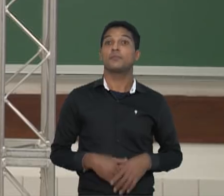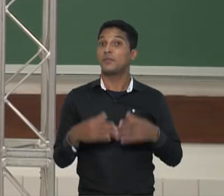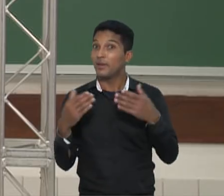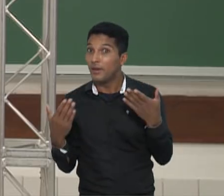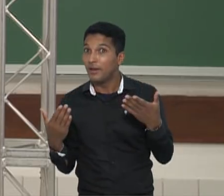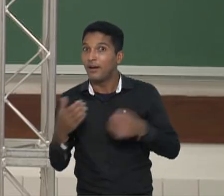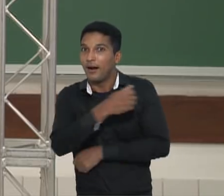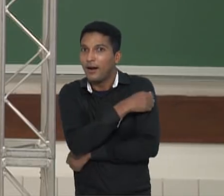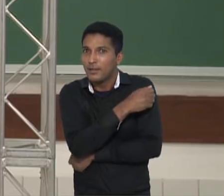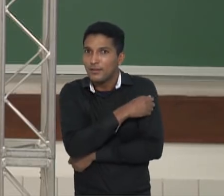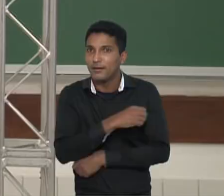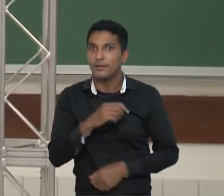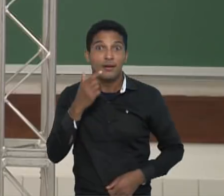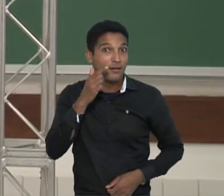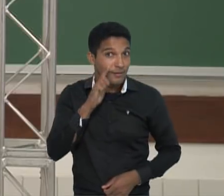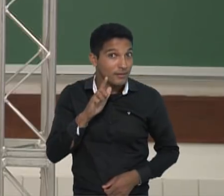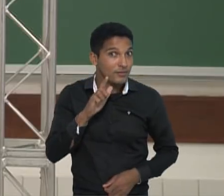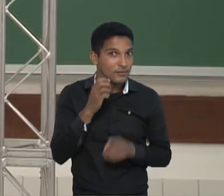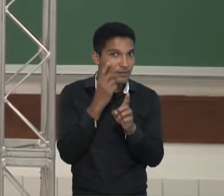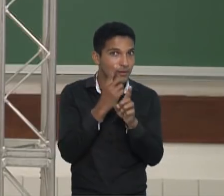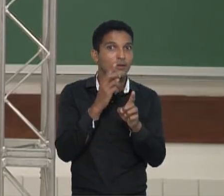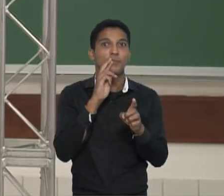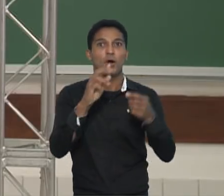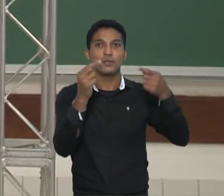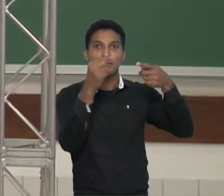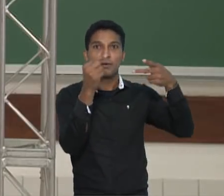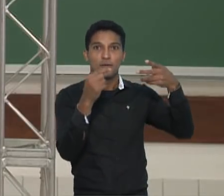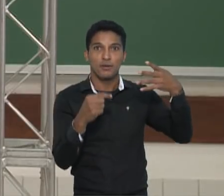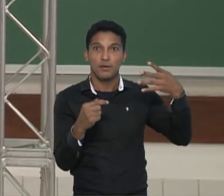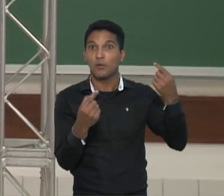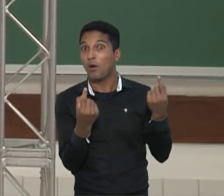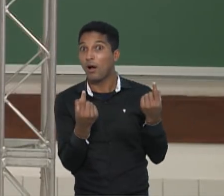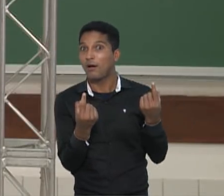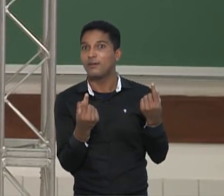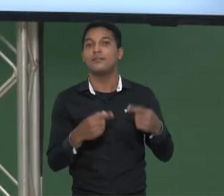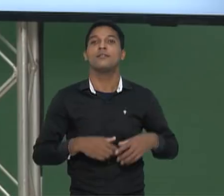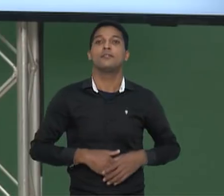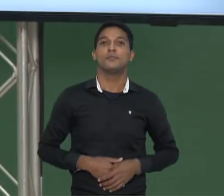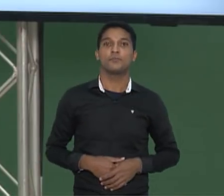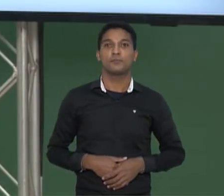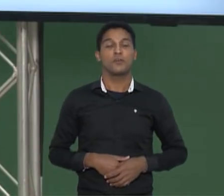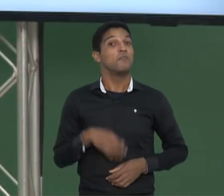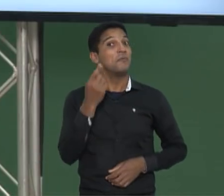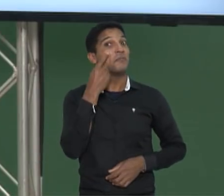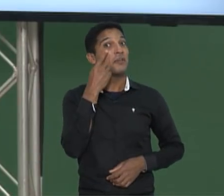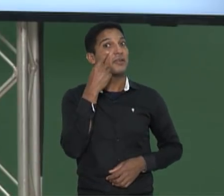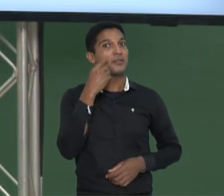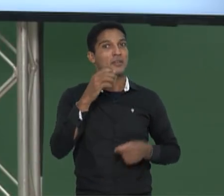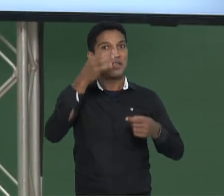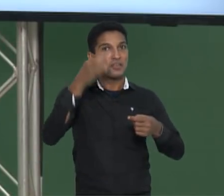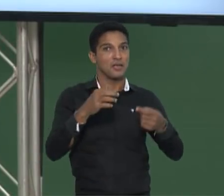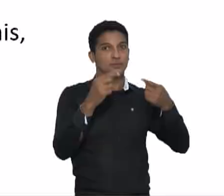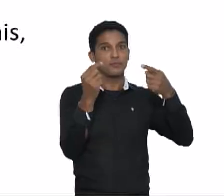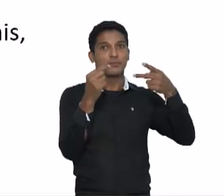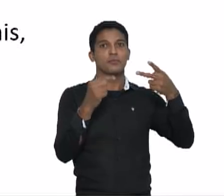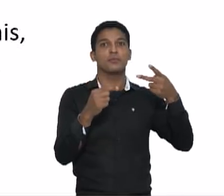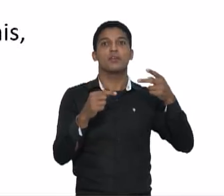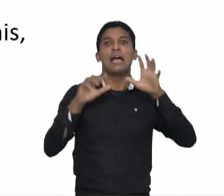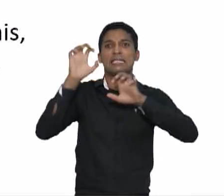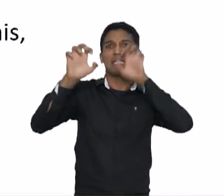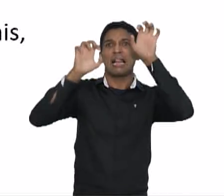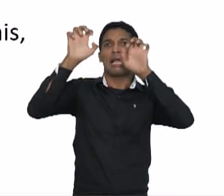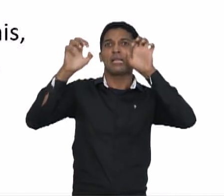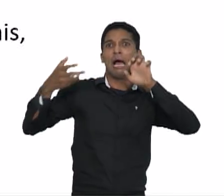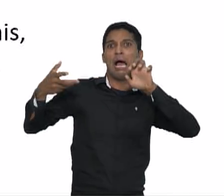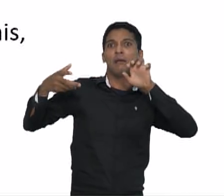E aí, pessoal, descobriram? Então, vamos ver aqui qual é a nossa alternativa. Escalada